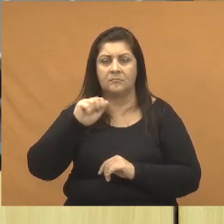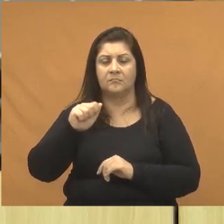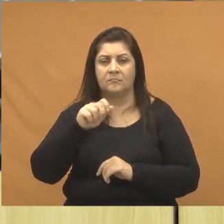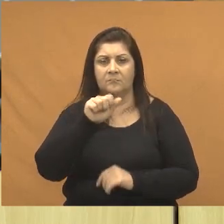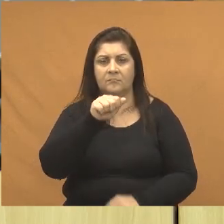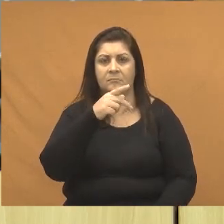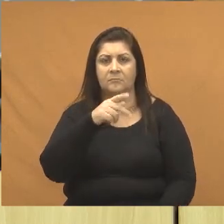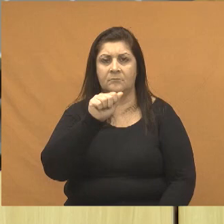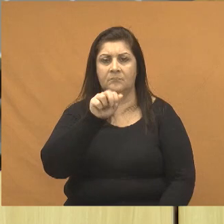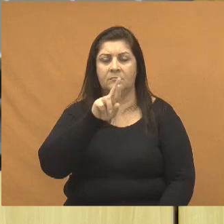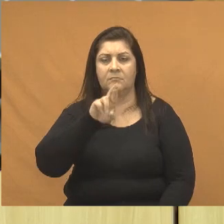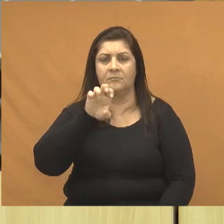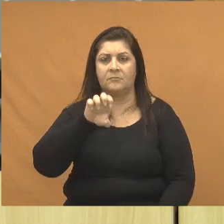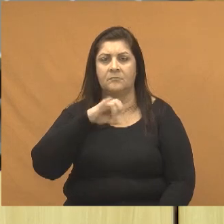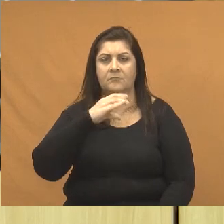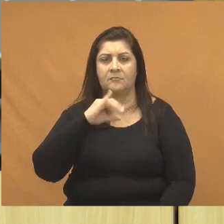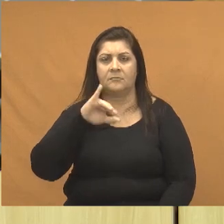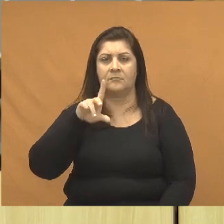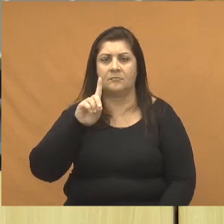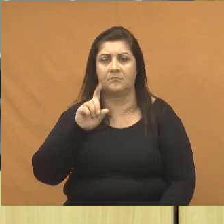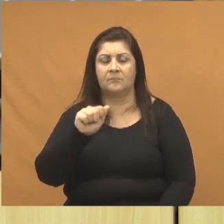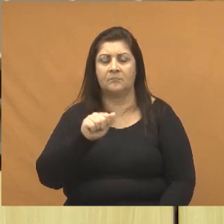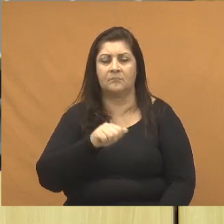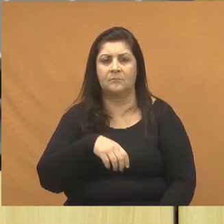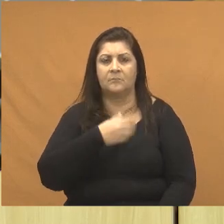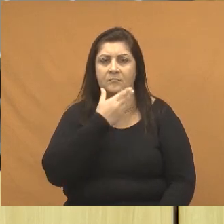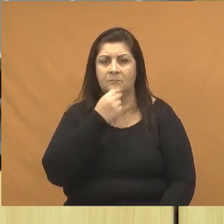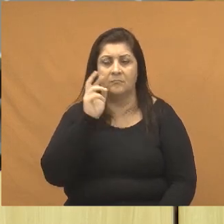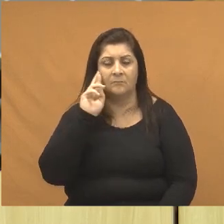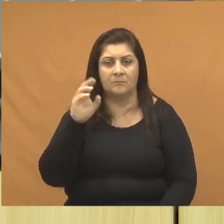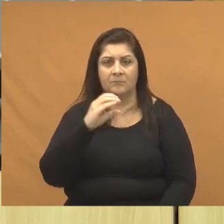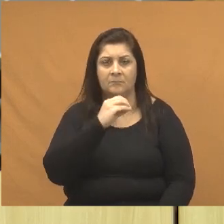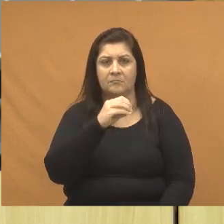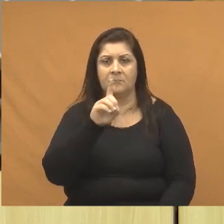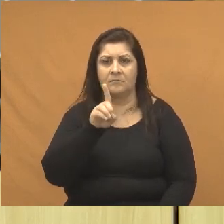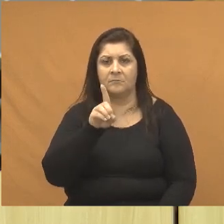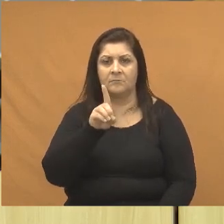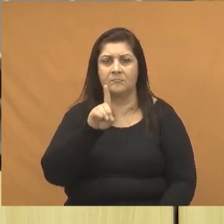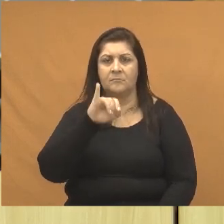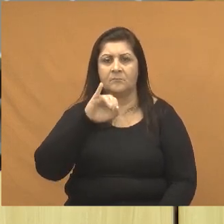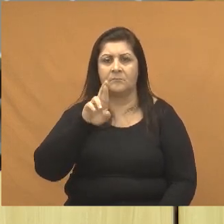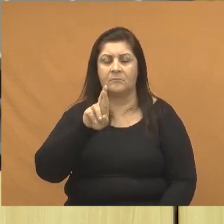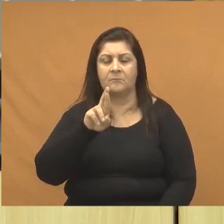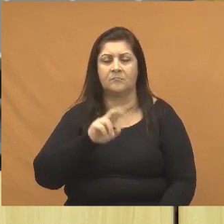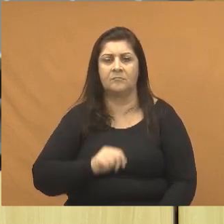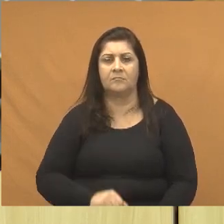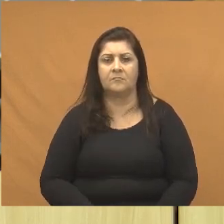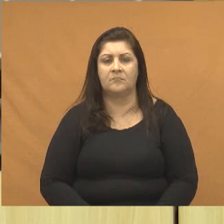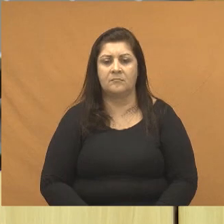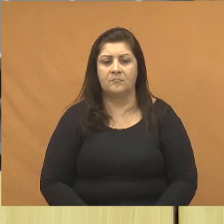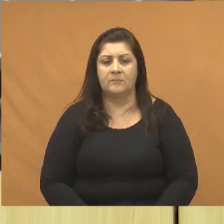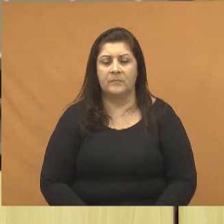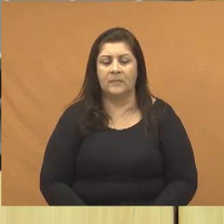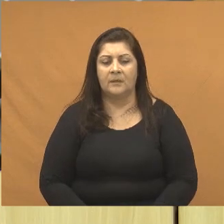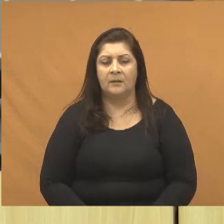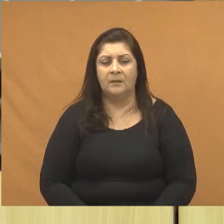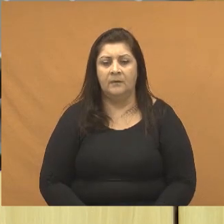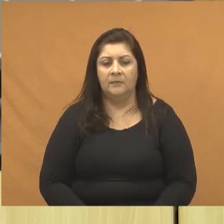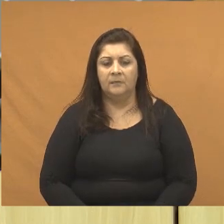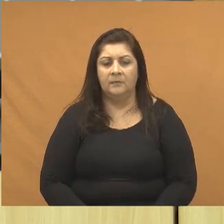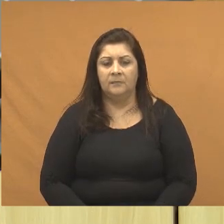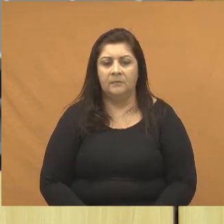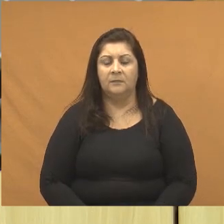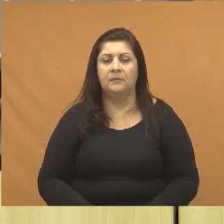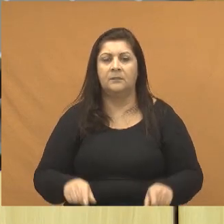Oliveira, o senhor Adir Barbosa, do Lar Fraterno da Acácia, de Jacareí.